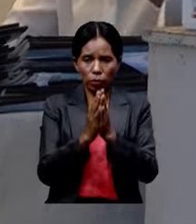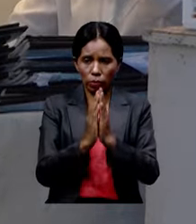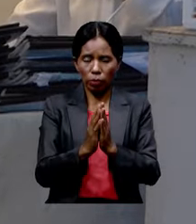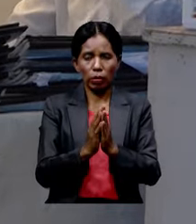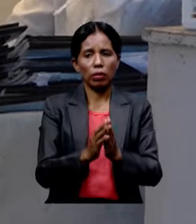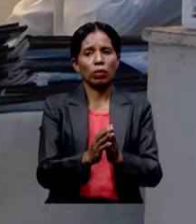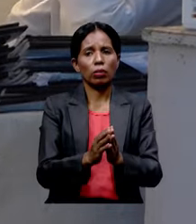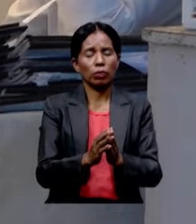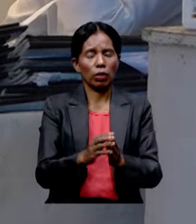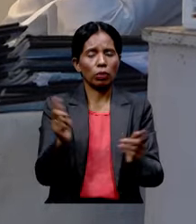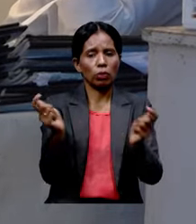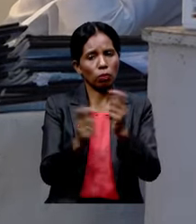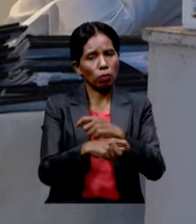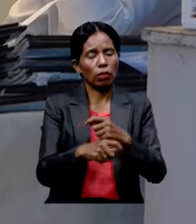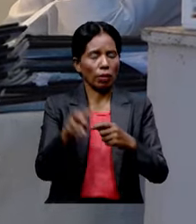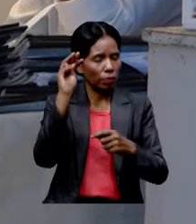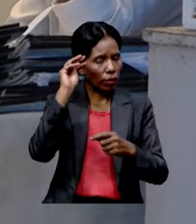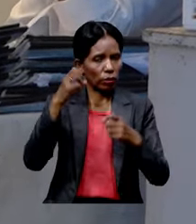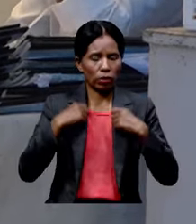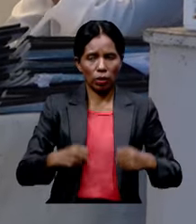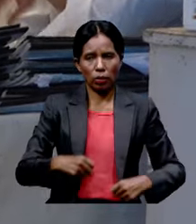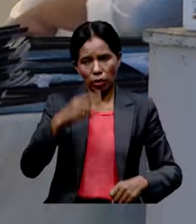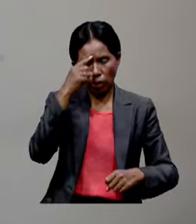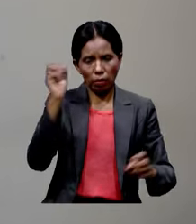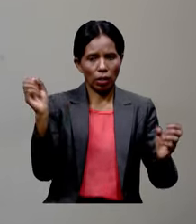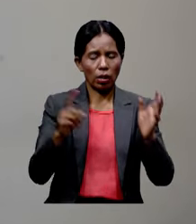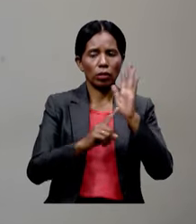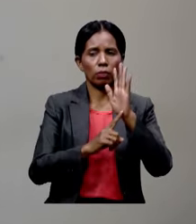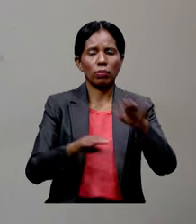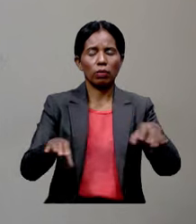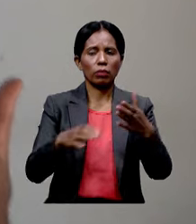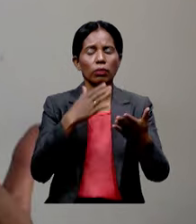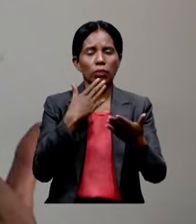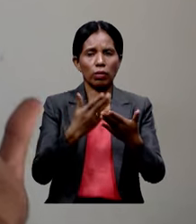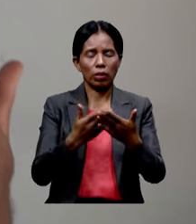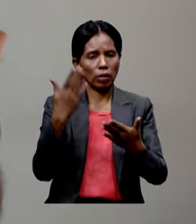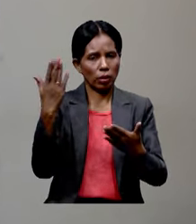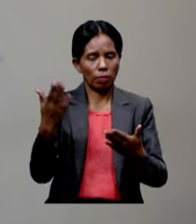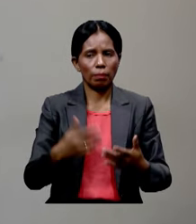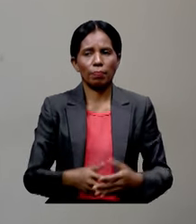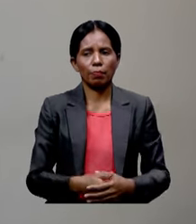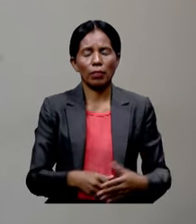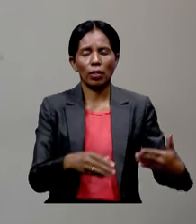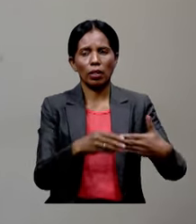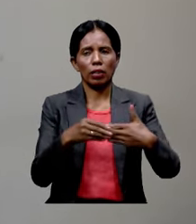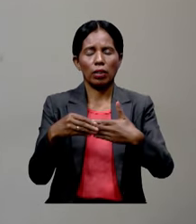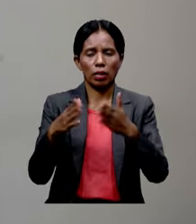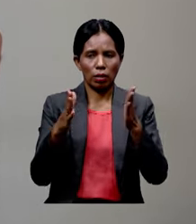truca Ministra Saúde, também lá tudo desempenho dia e a mandato. Liderança ka o